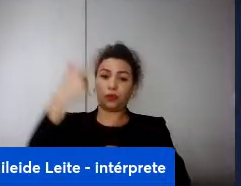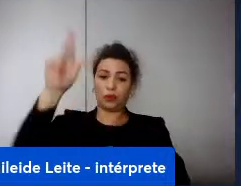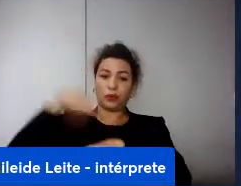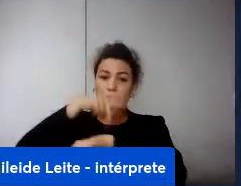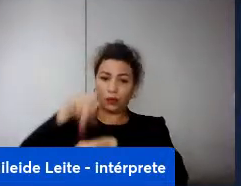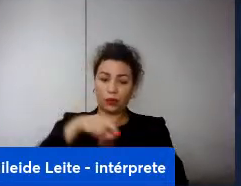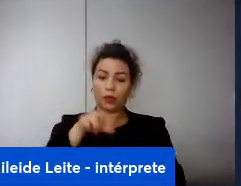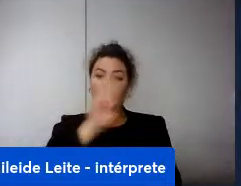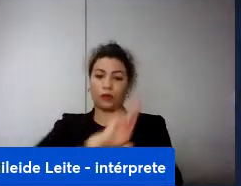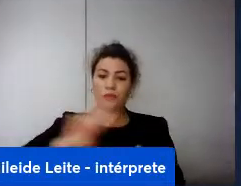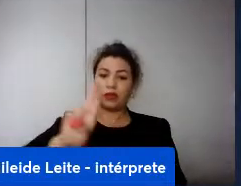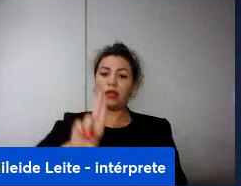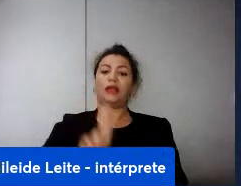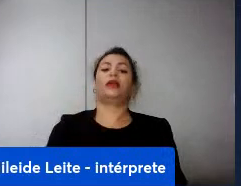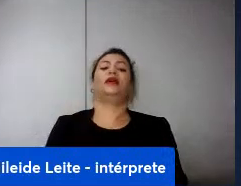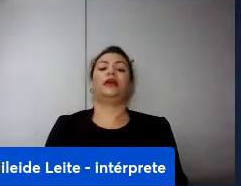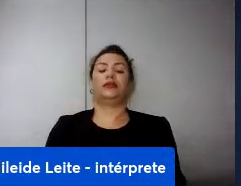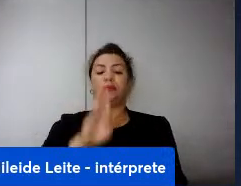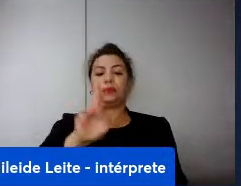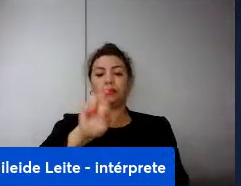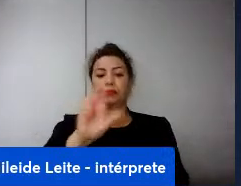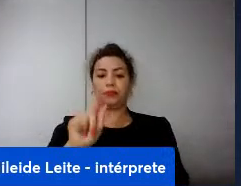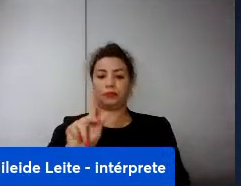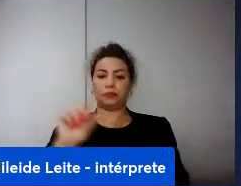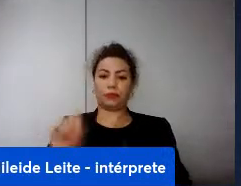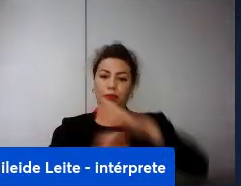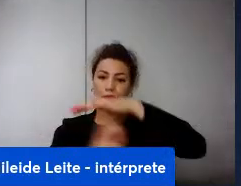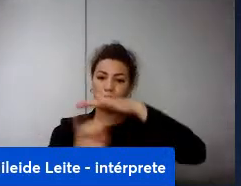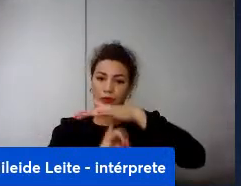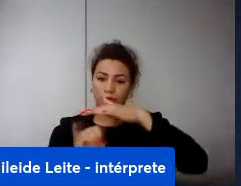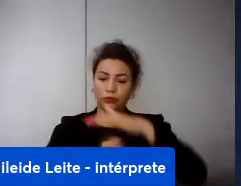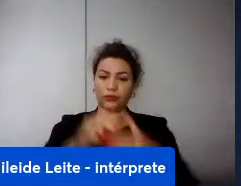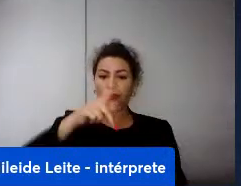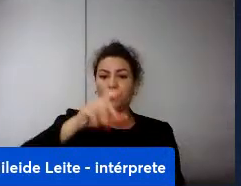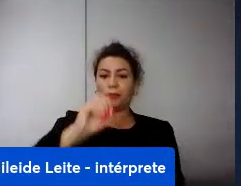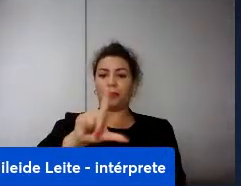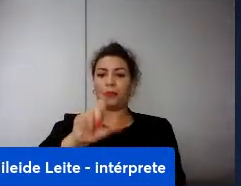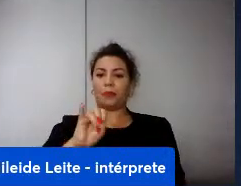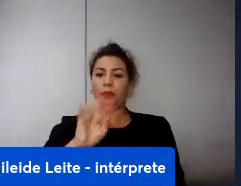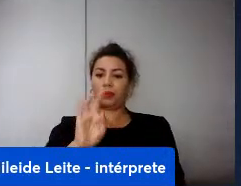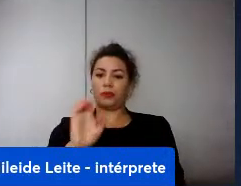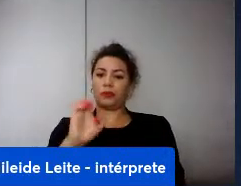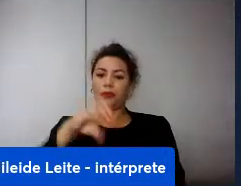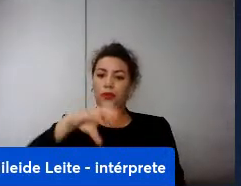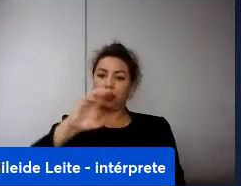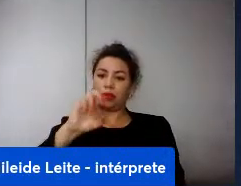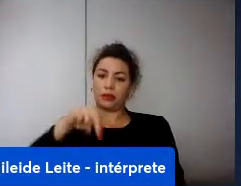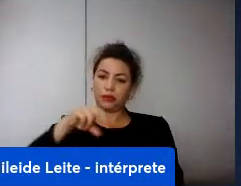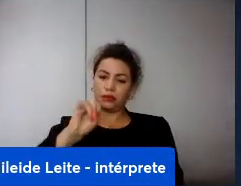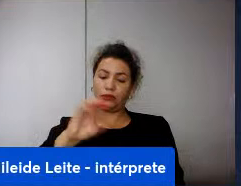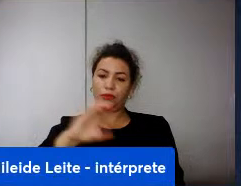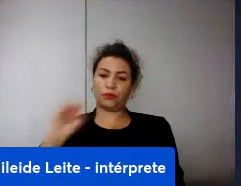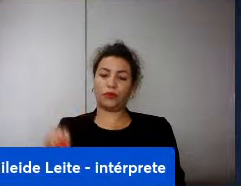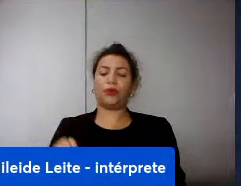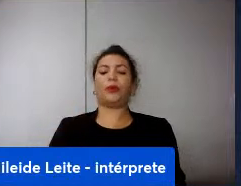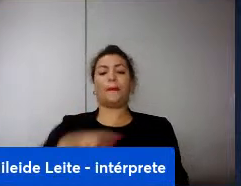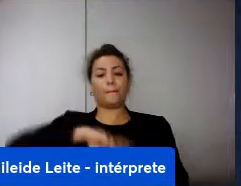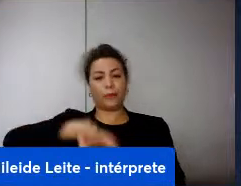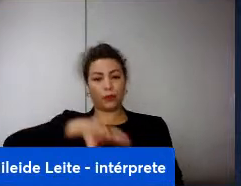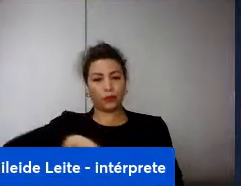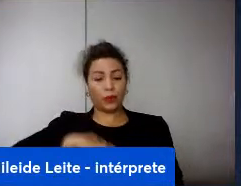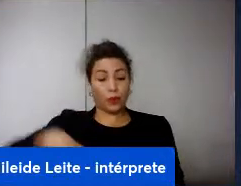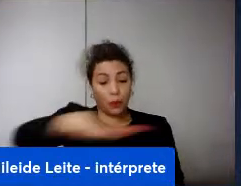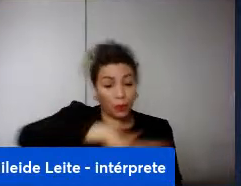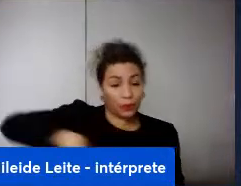Minho, Braga, e Instituto Politécnico de Lisboa, tendo se firmado um espaço qualificado